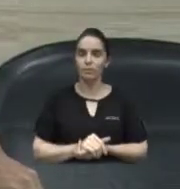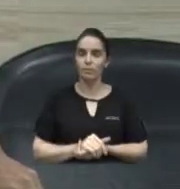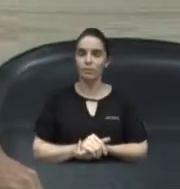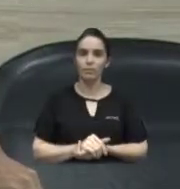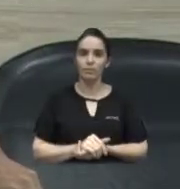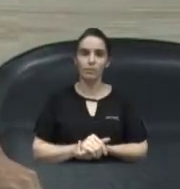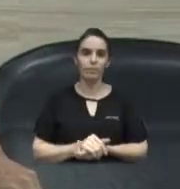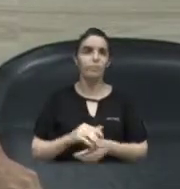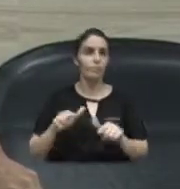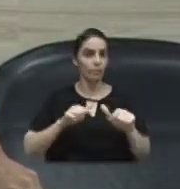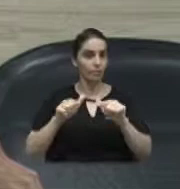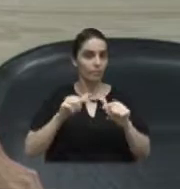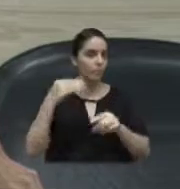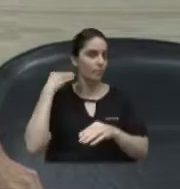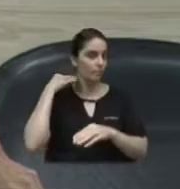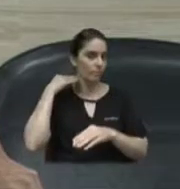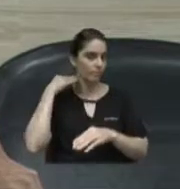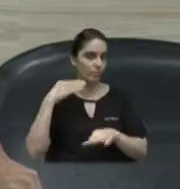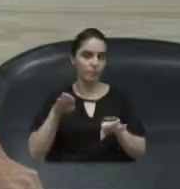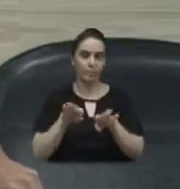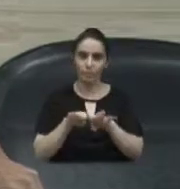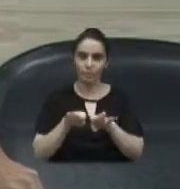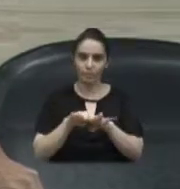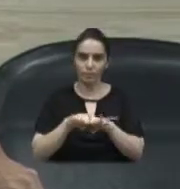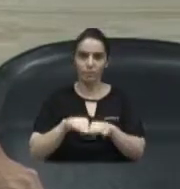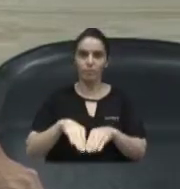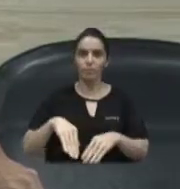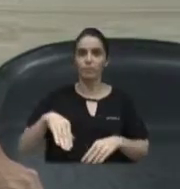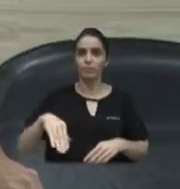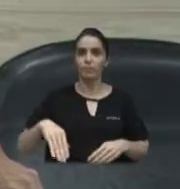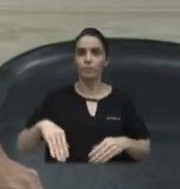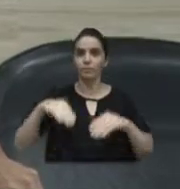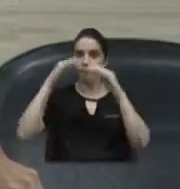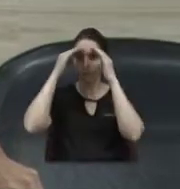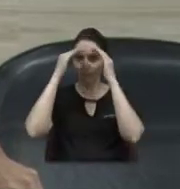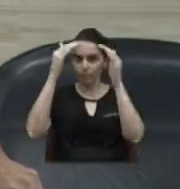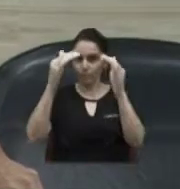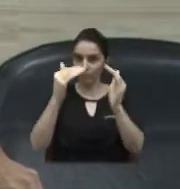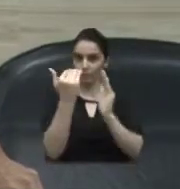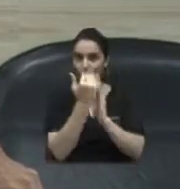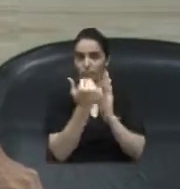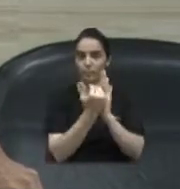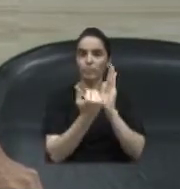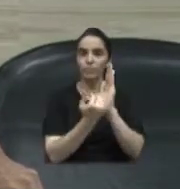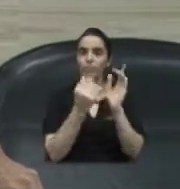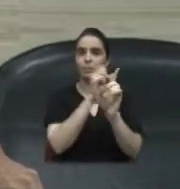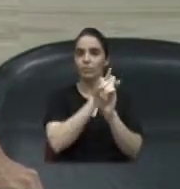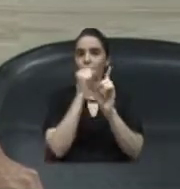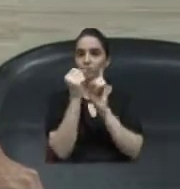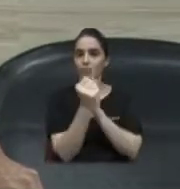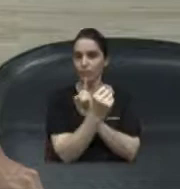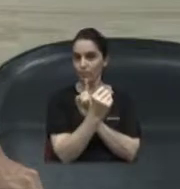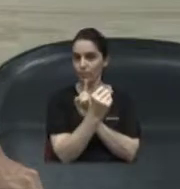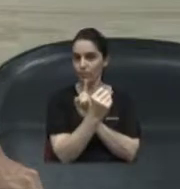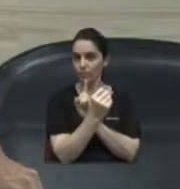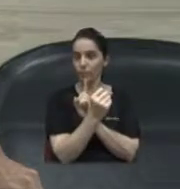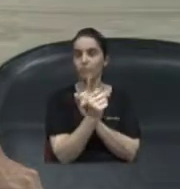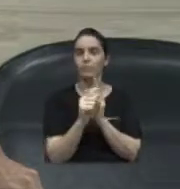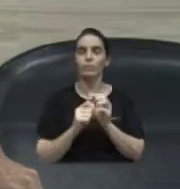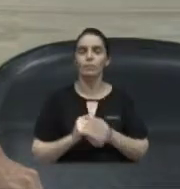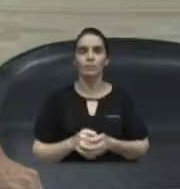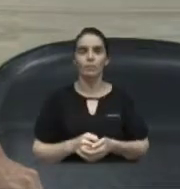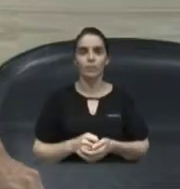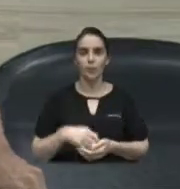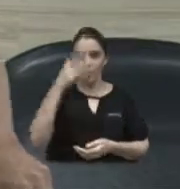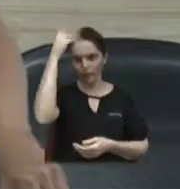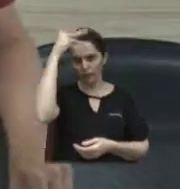dos bancos e respeitarei também os programas sociais. Eu não sei como isso poderia